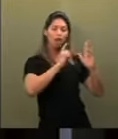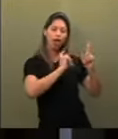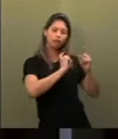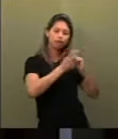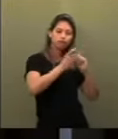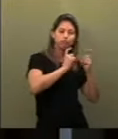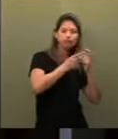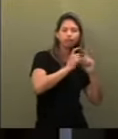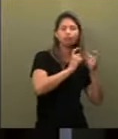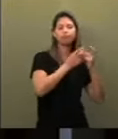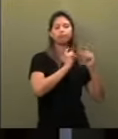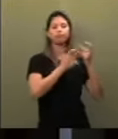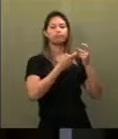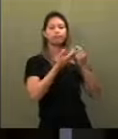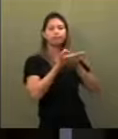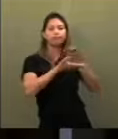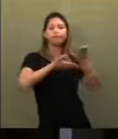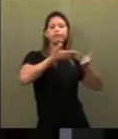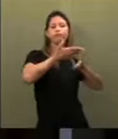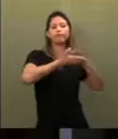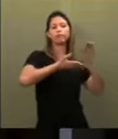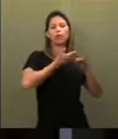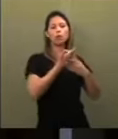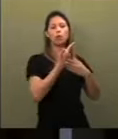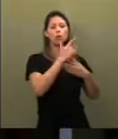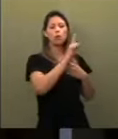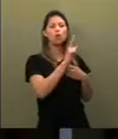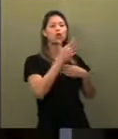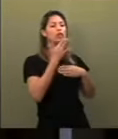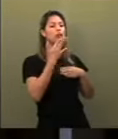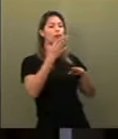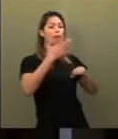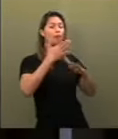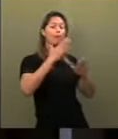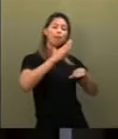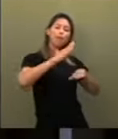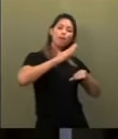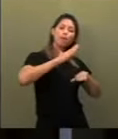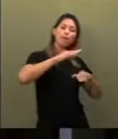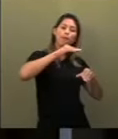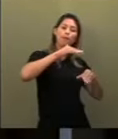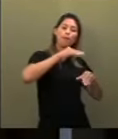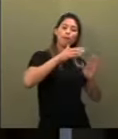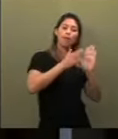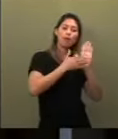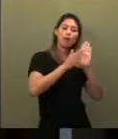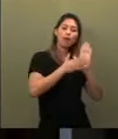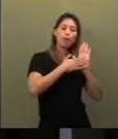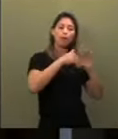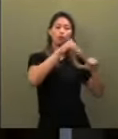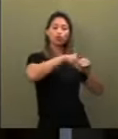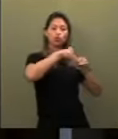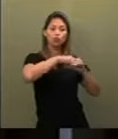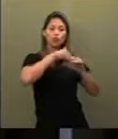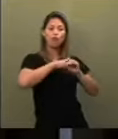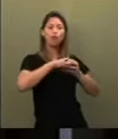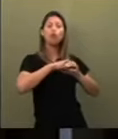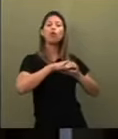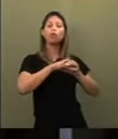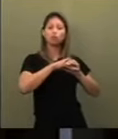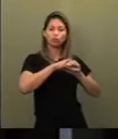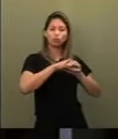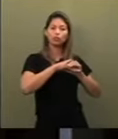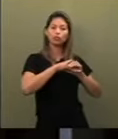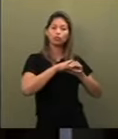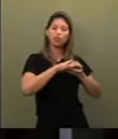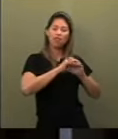articular contra a proposta do voto auditável das urnas eletrônicas.